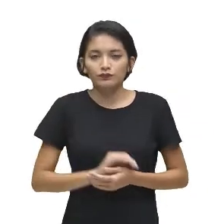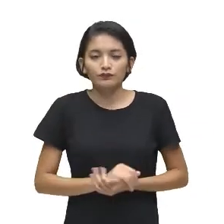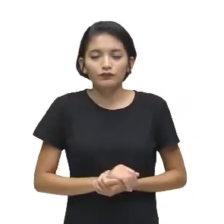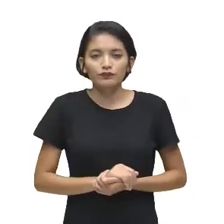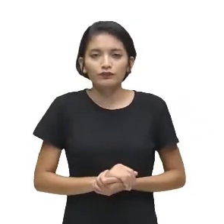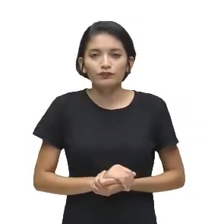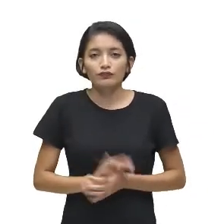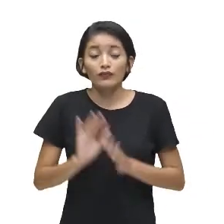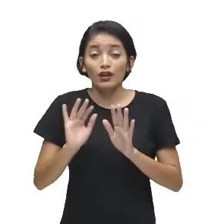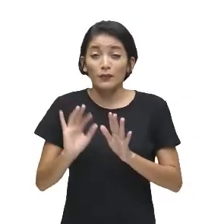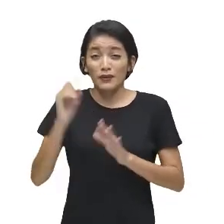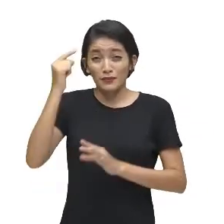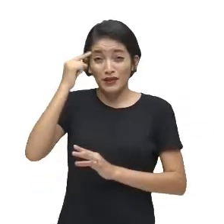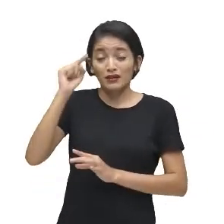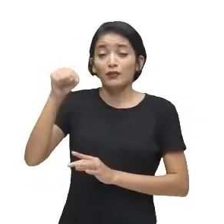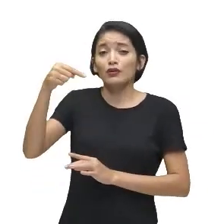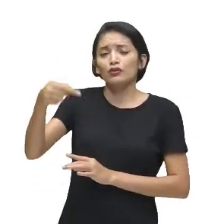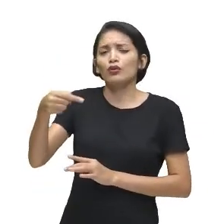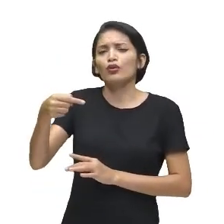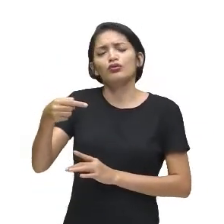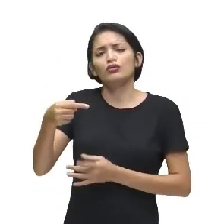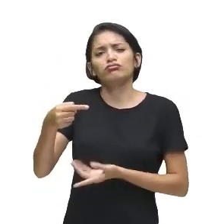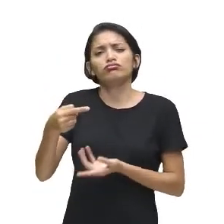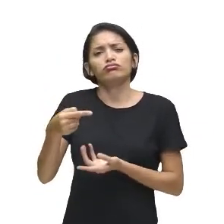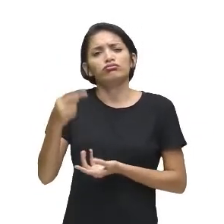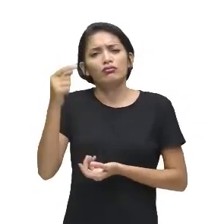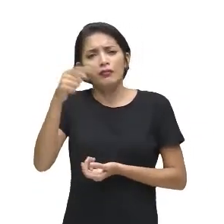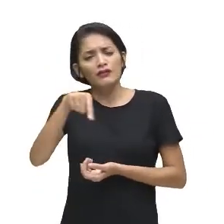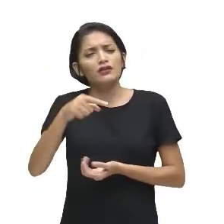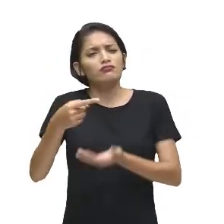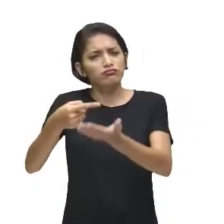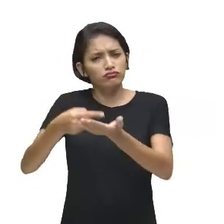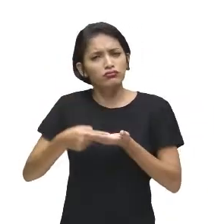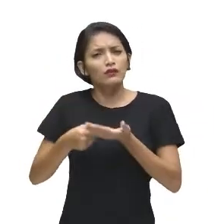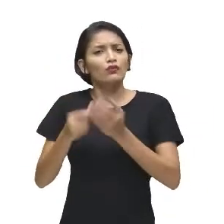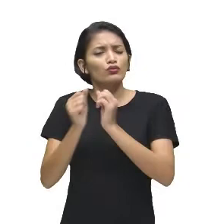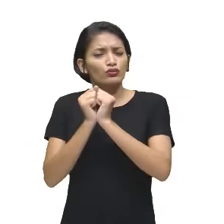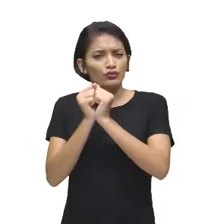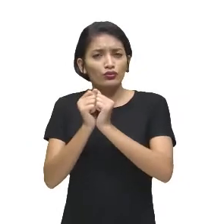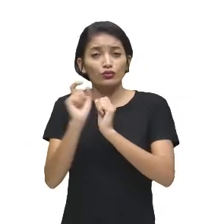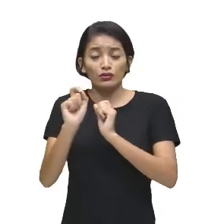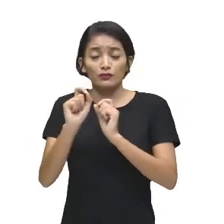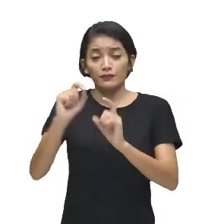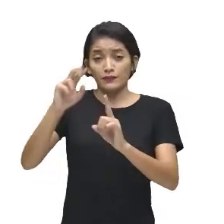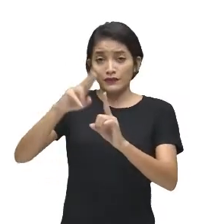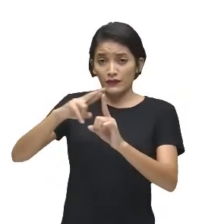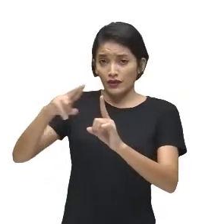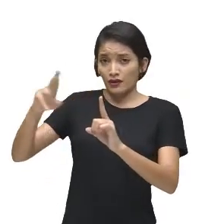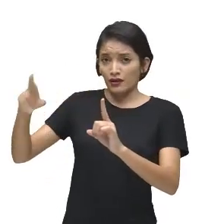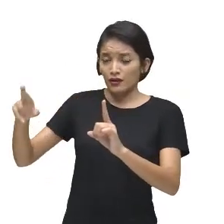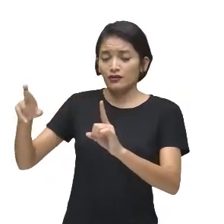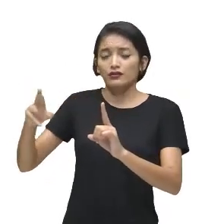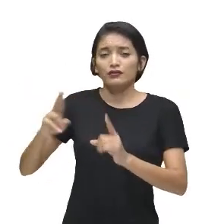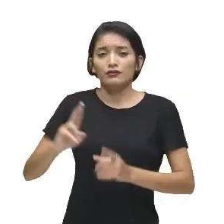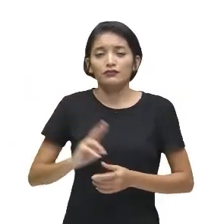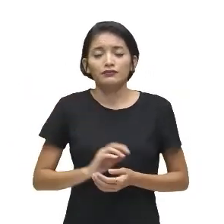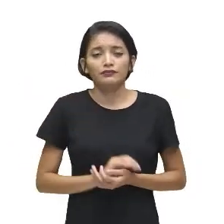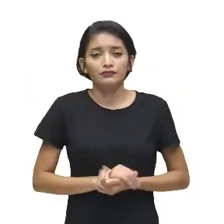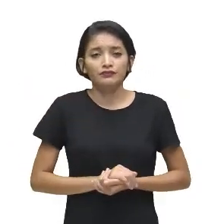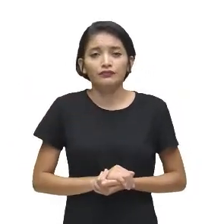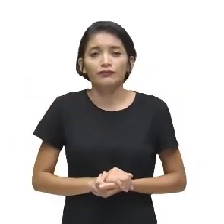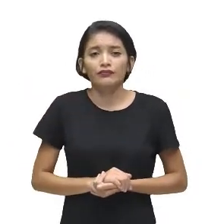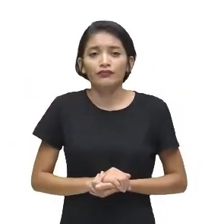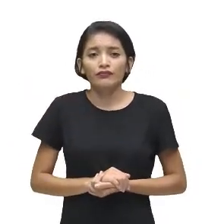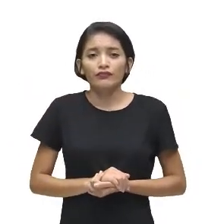Agora, outra ideia que eu queria te convidar é também pensar a religião, na próxima cartela, como